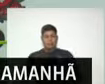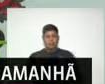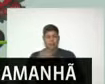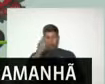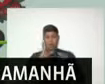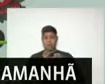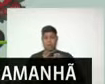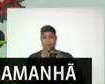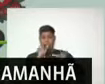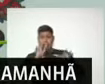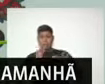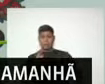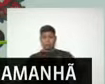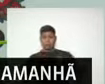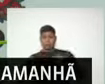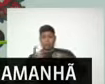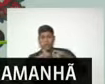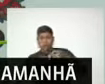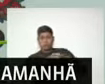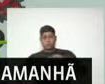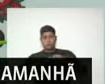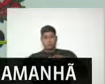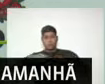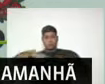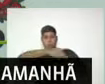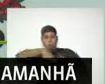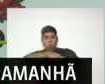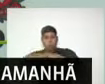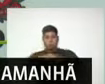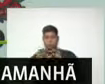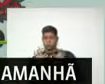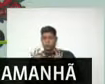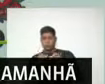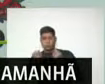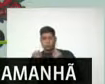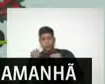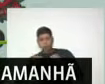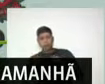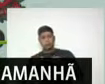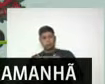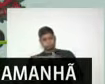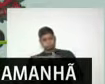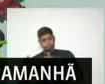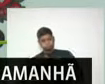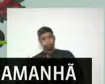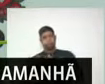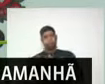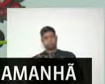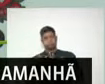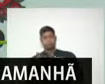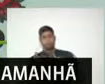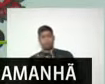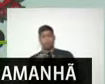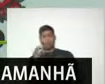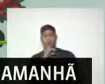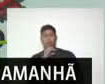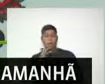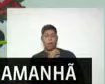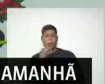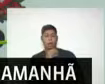para retomar a circulação pela cidade precisamos ampliar o isolamento precisamos rápido